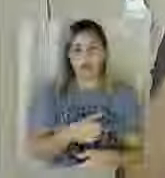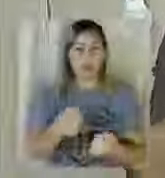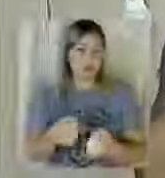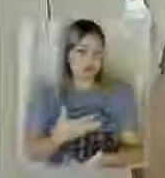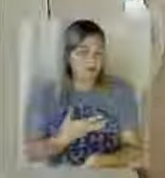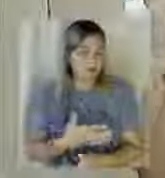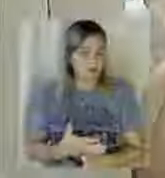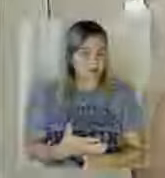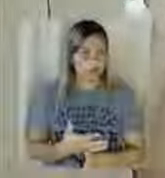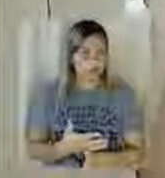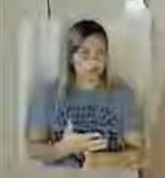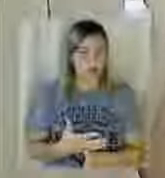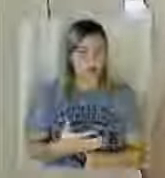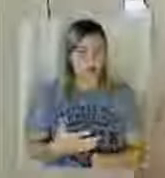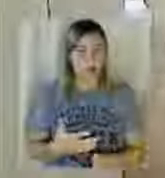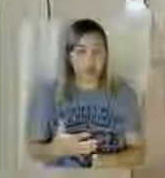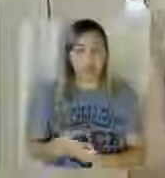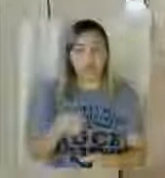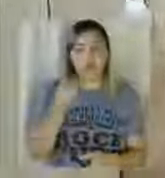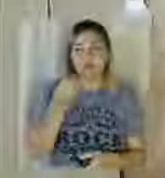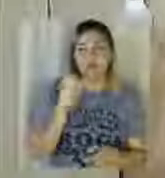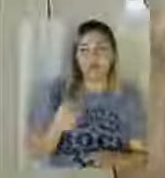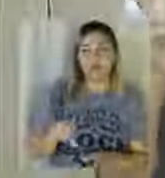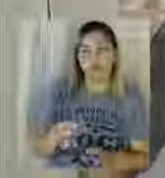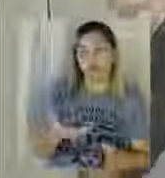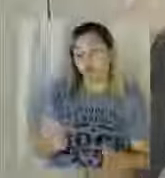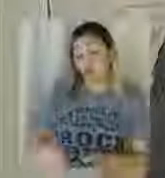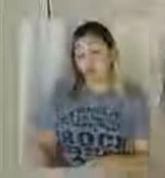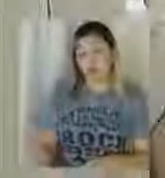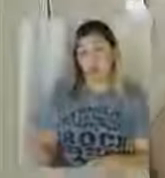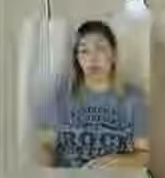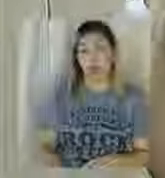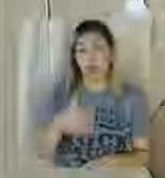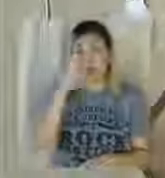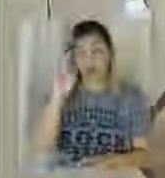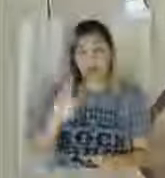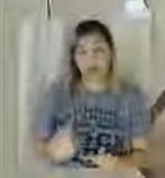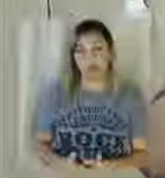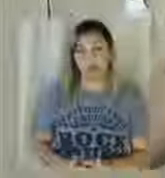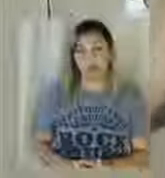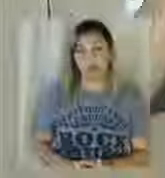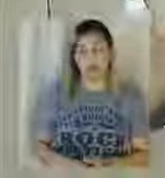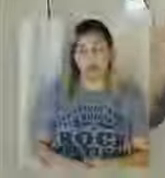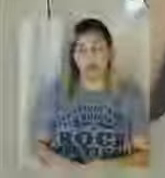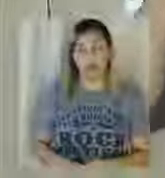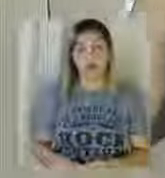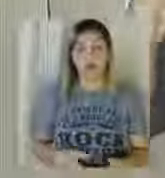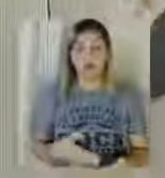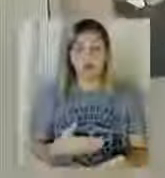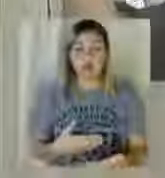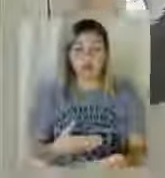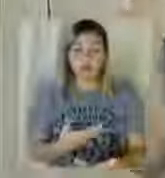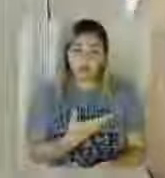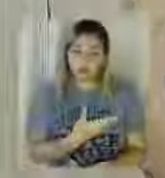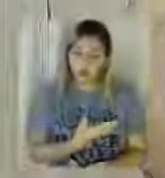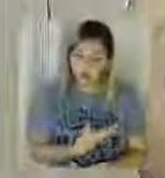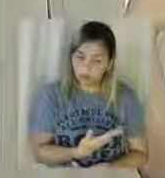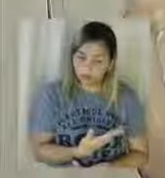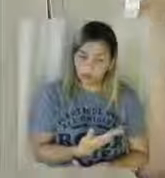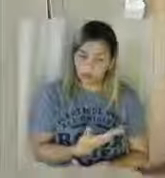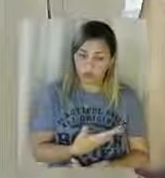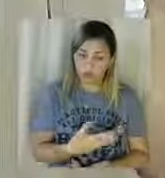Depende também das pessoas, quando rejeita, quando não quer. Acontece sim, de muitos amigos.